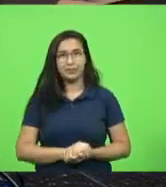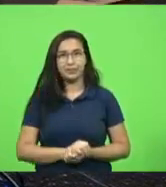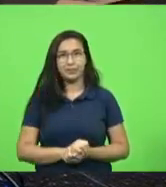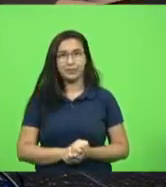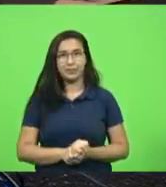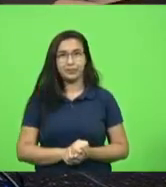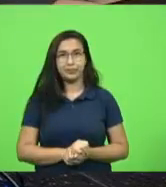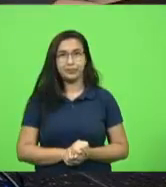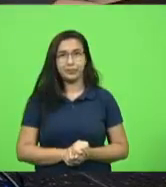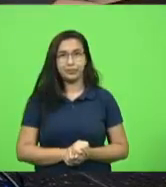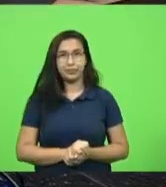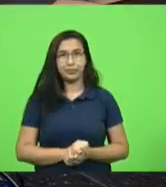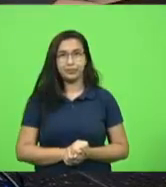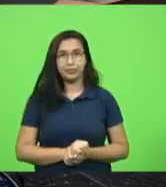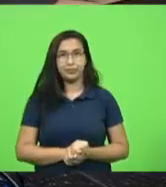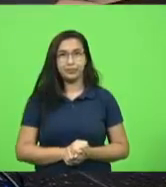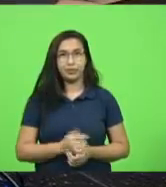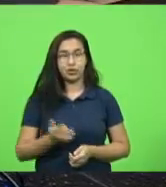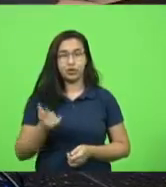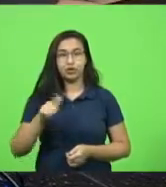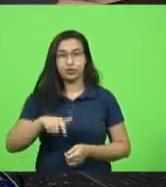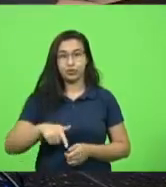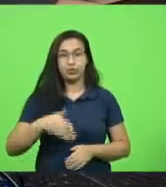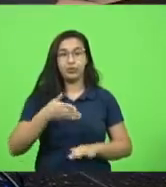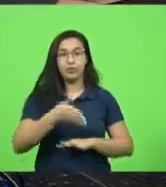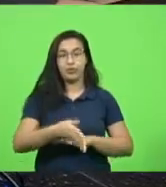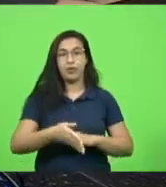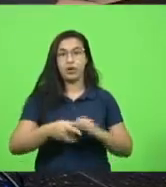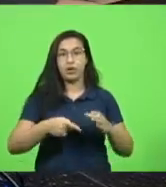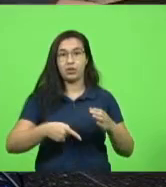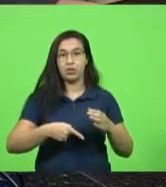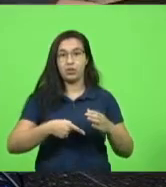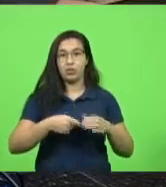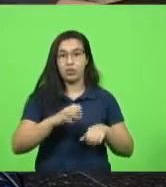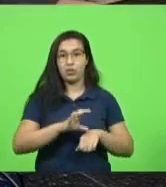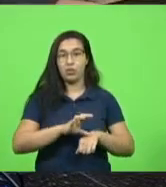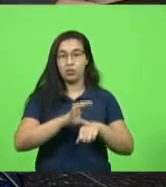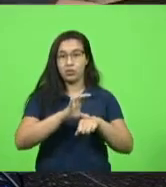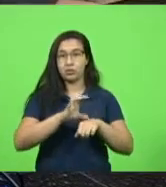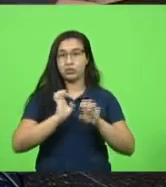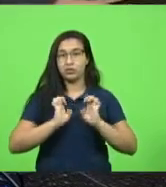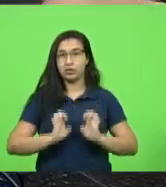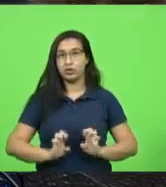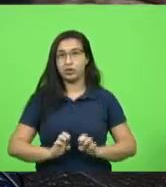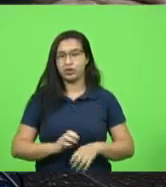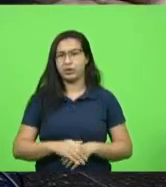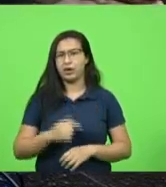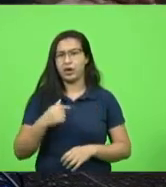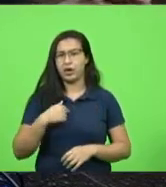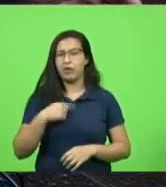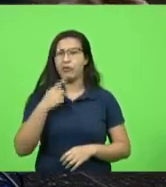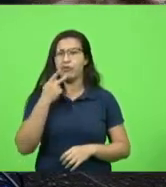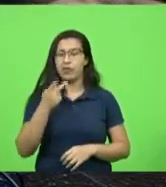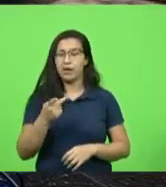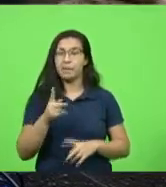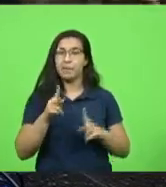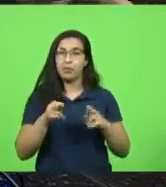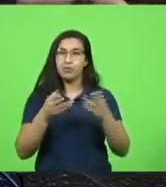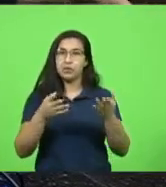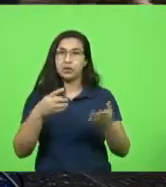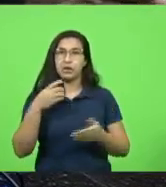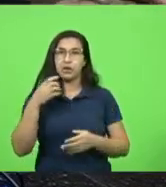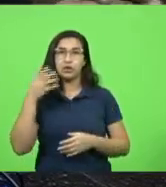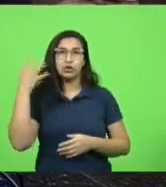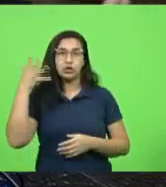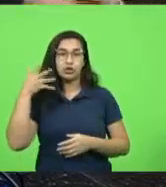para o Conselho de Ética, né? Não, mas eu vou fazer de conta que isso é... E no mesmo discurso que você fala que a